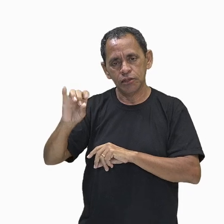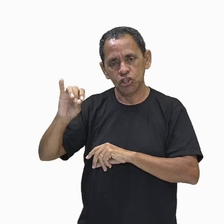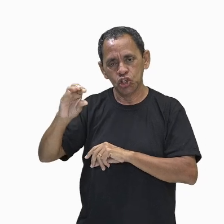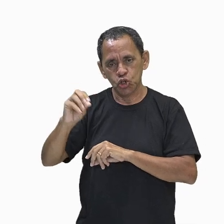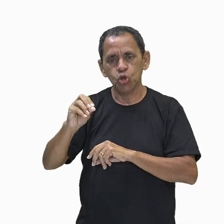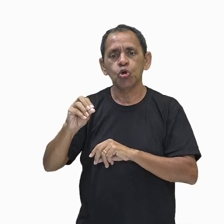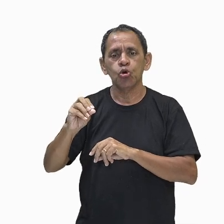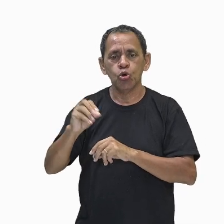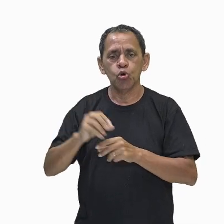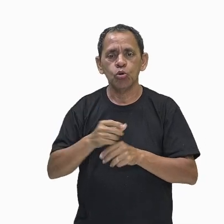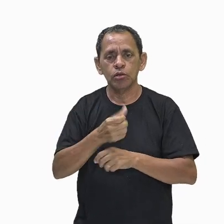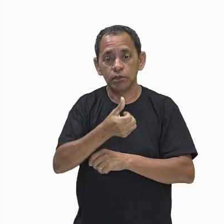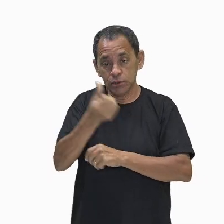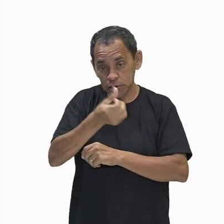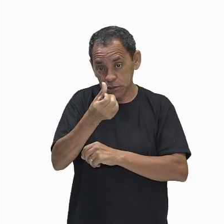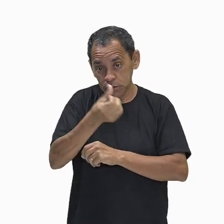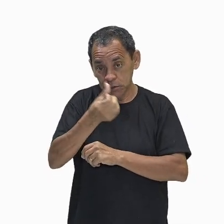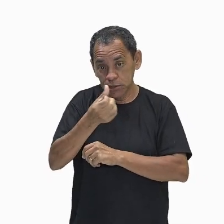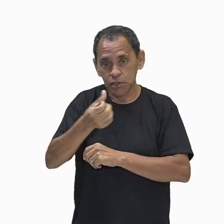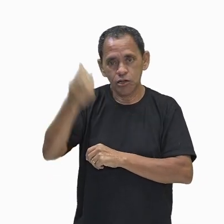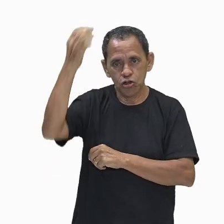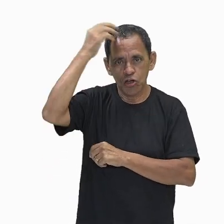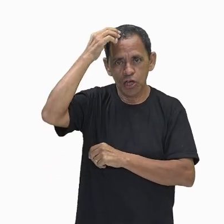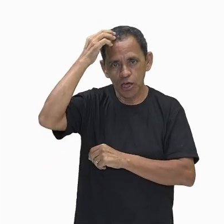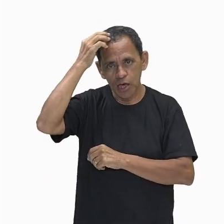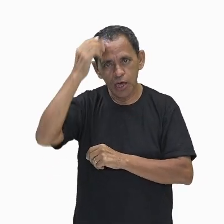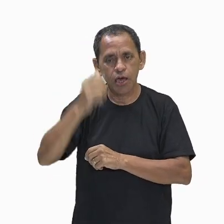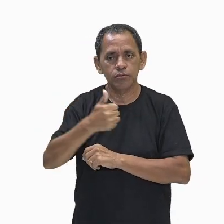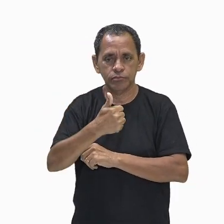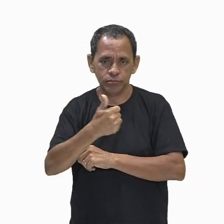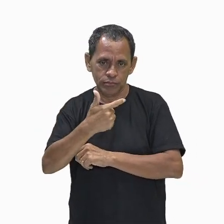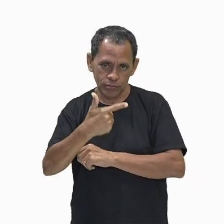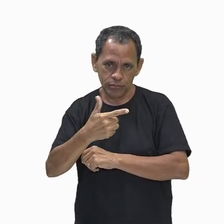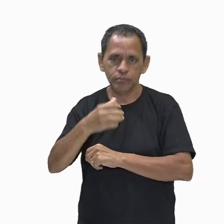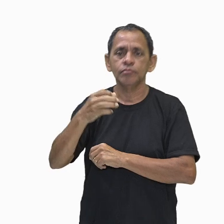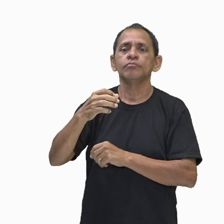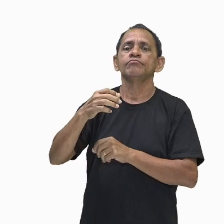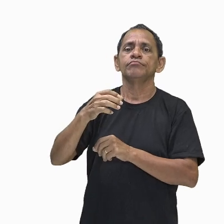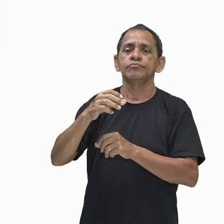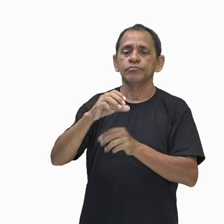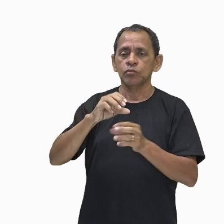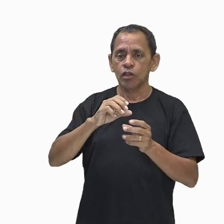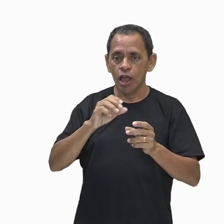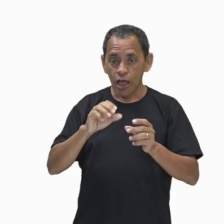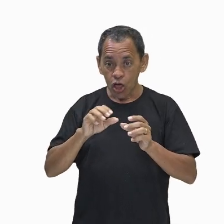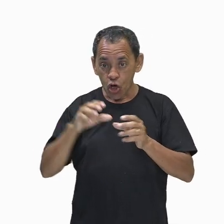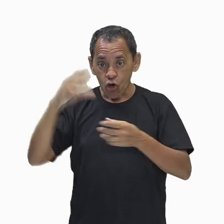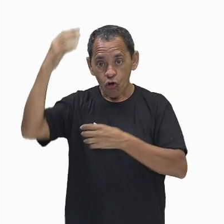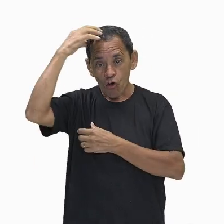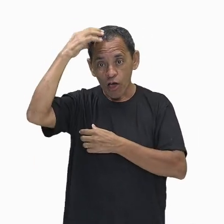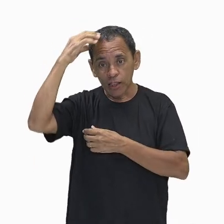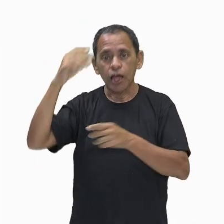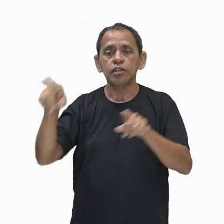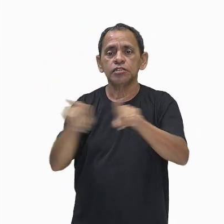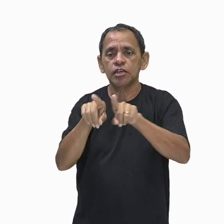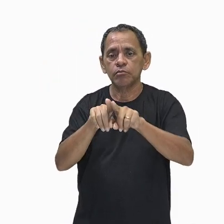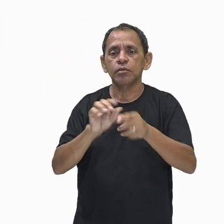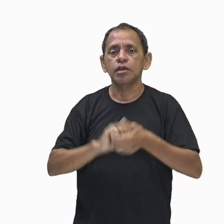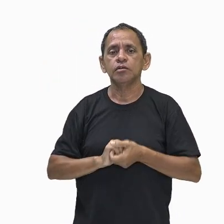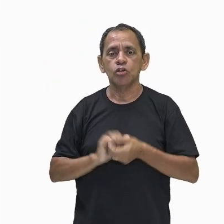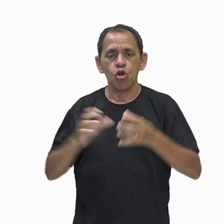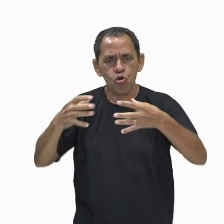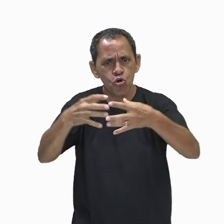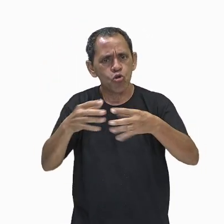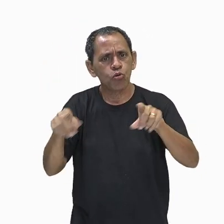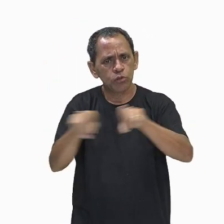6º nomarca da 12ª dinastia. Durante seus 45 anos de governo, fez muito pelo Egito.